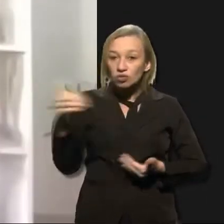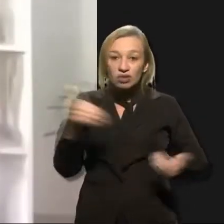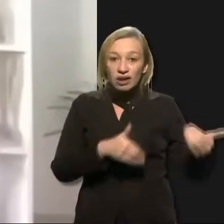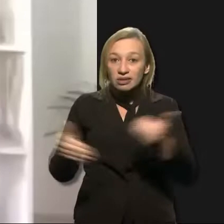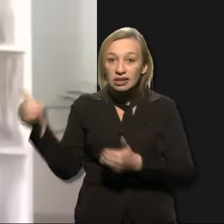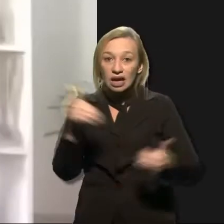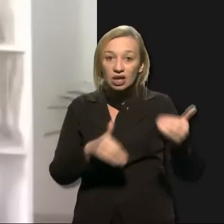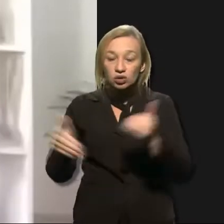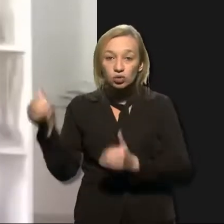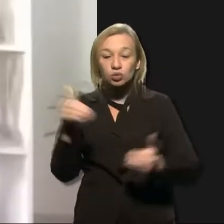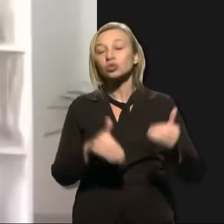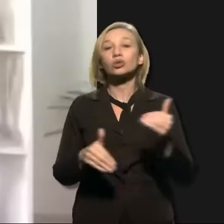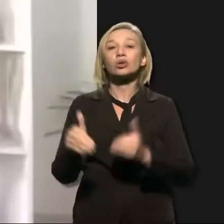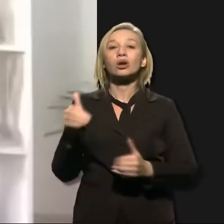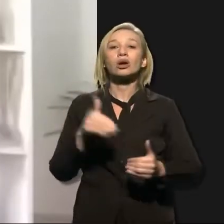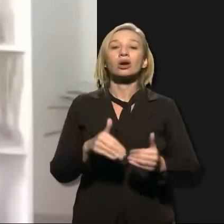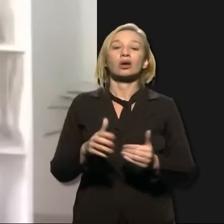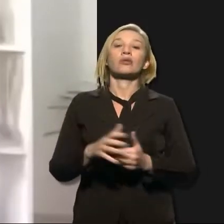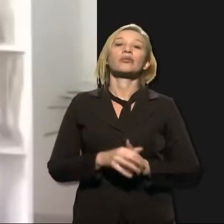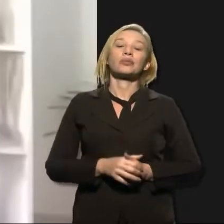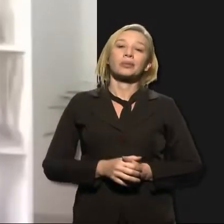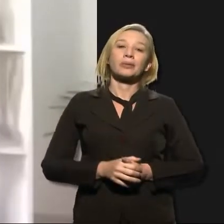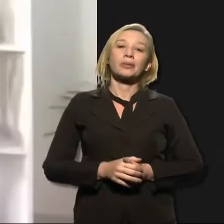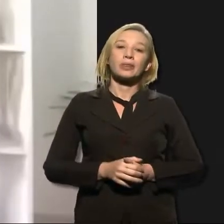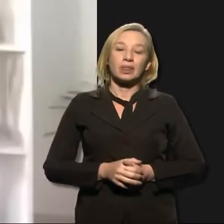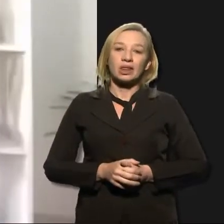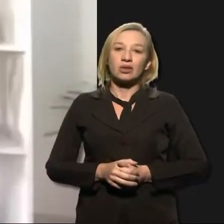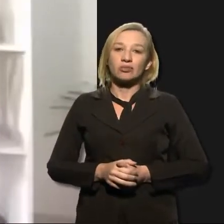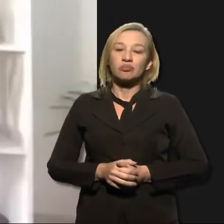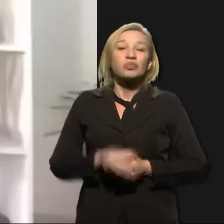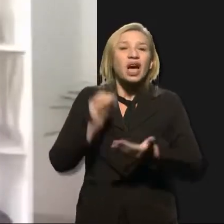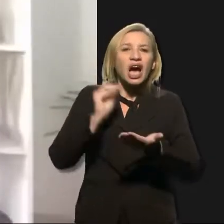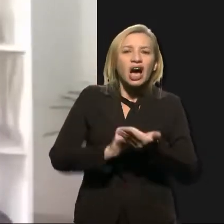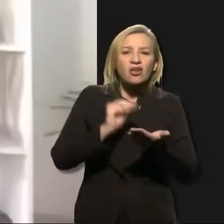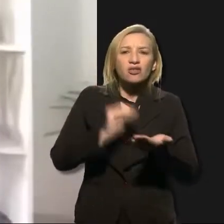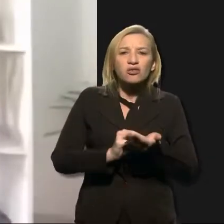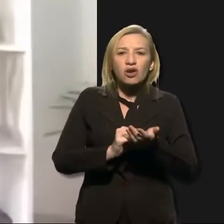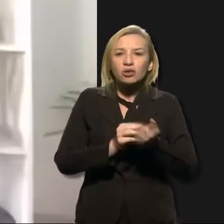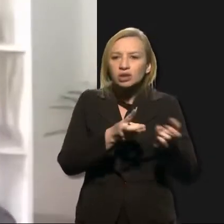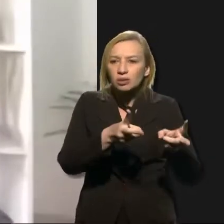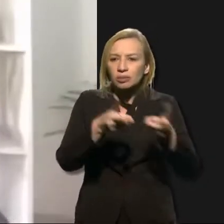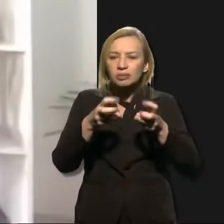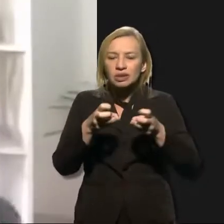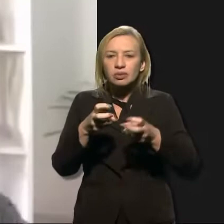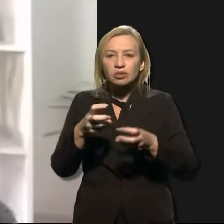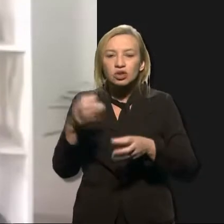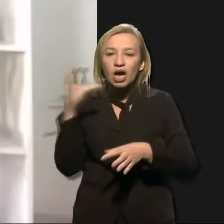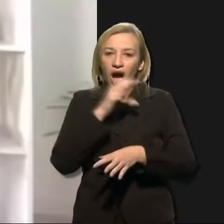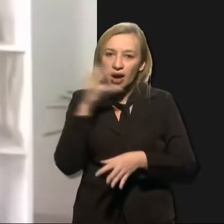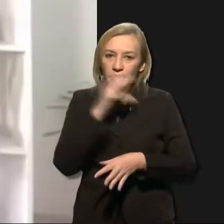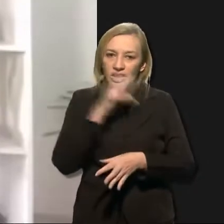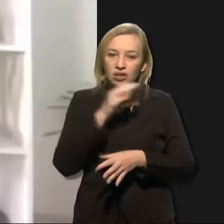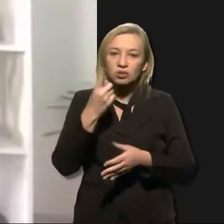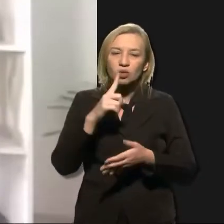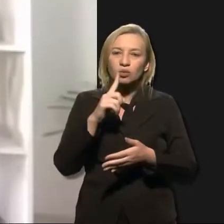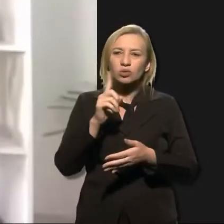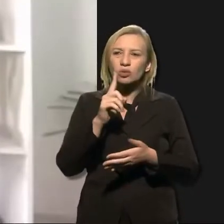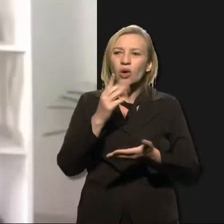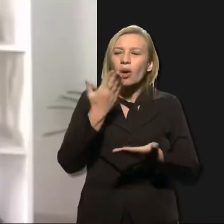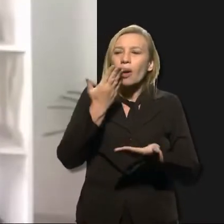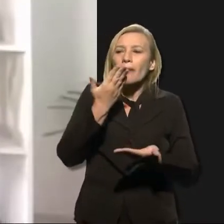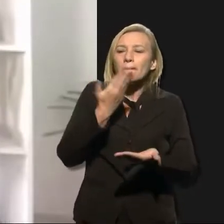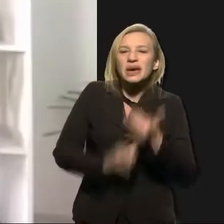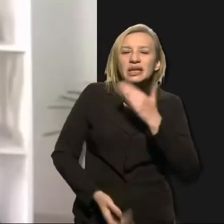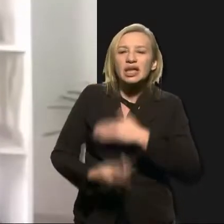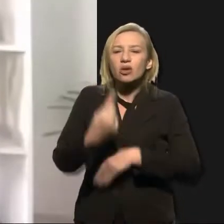com a dificuldade de acesso, justamente com a falta de percepção da urgência, né?